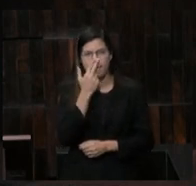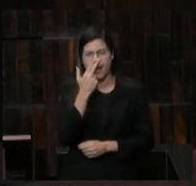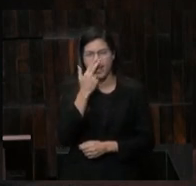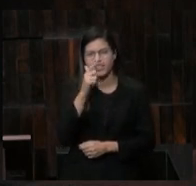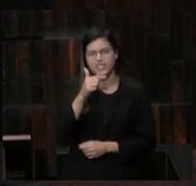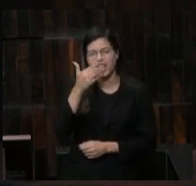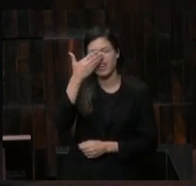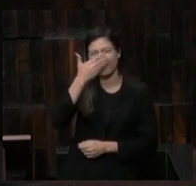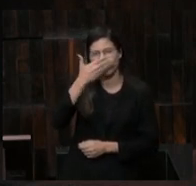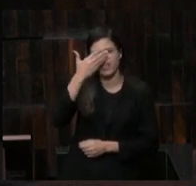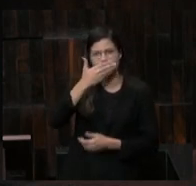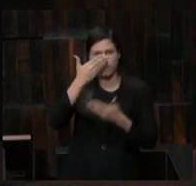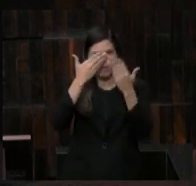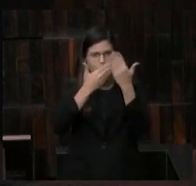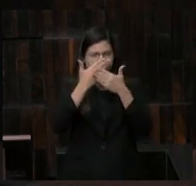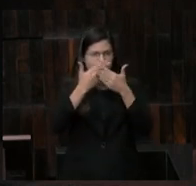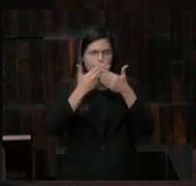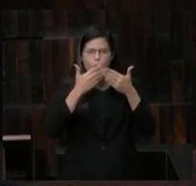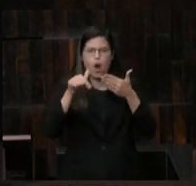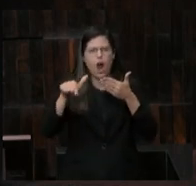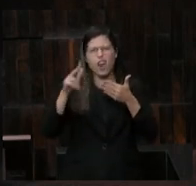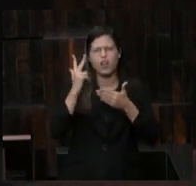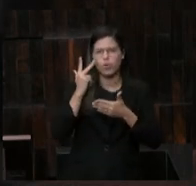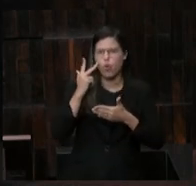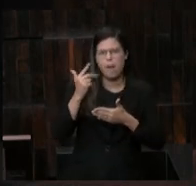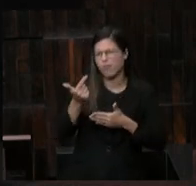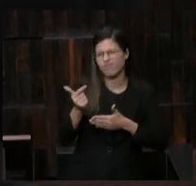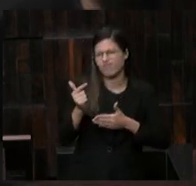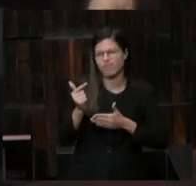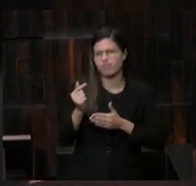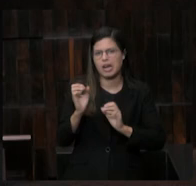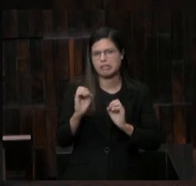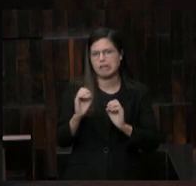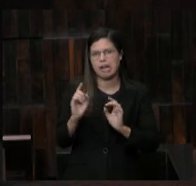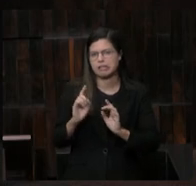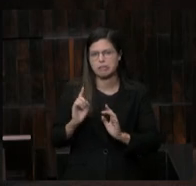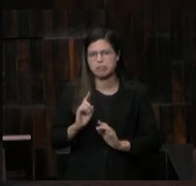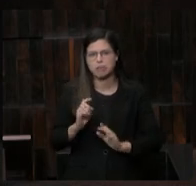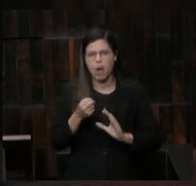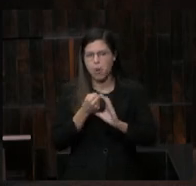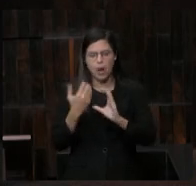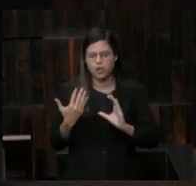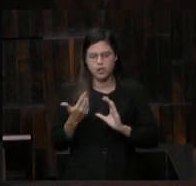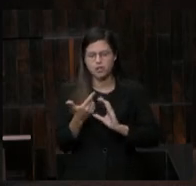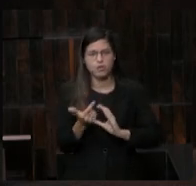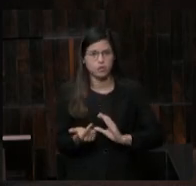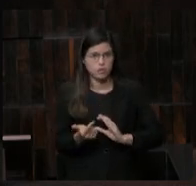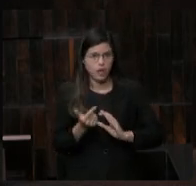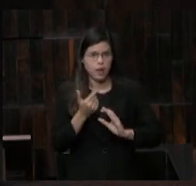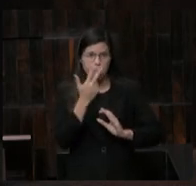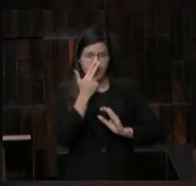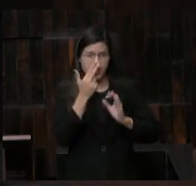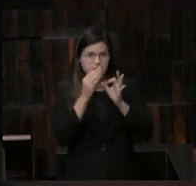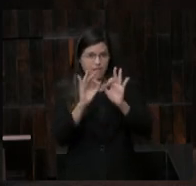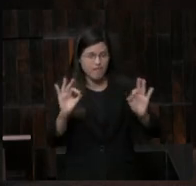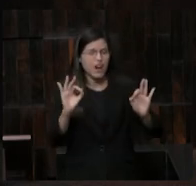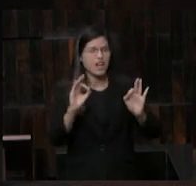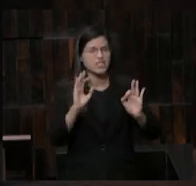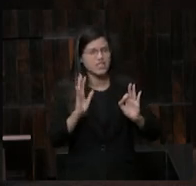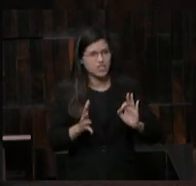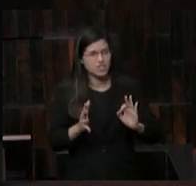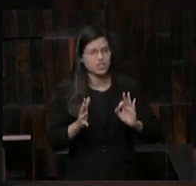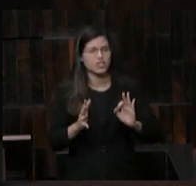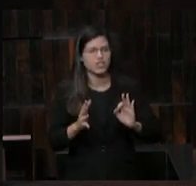nada. Não, ele é normal. Nem parece autista. Aquelas frases tão já formadas, já pré-estabelecidas, que realmente